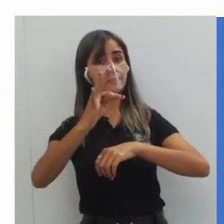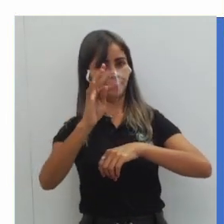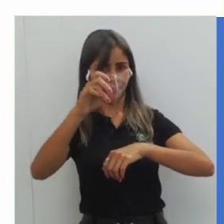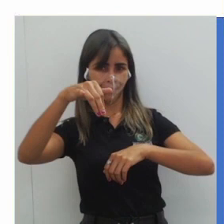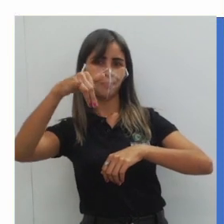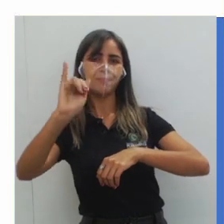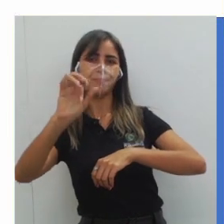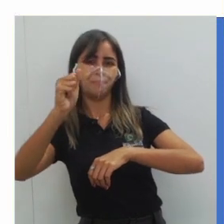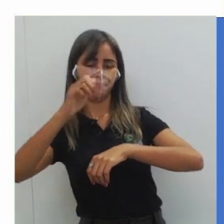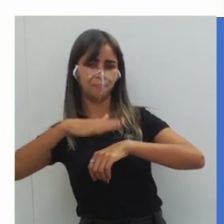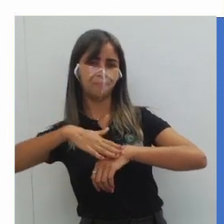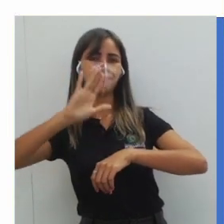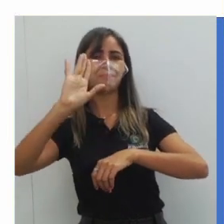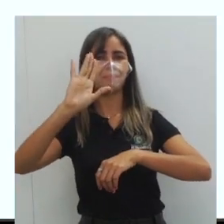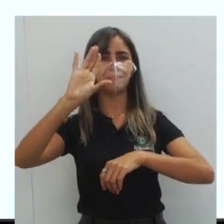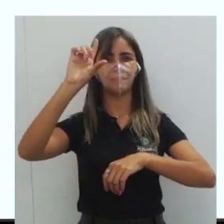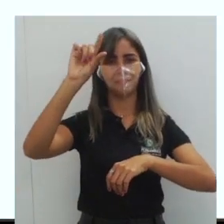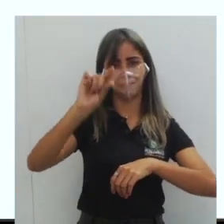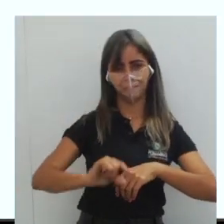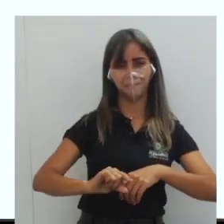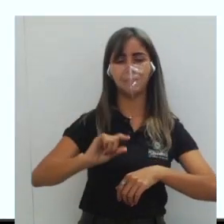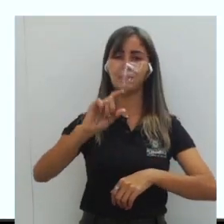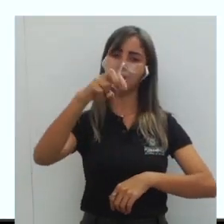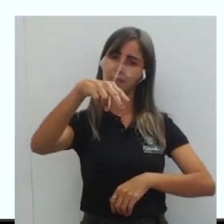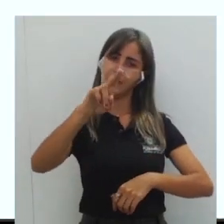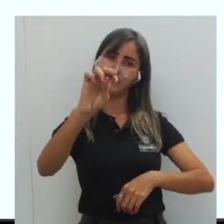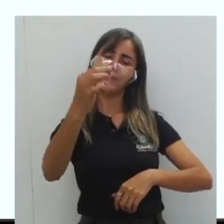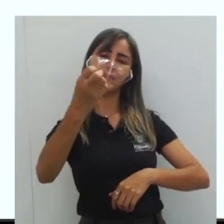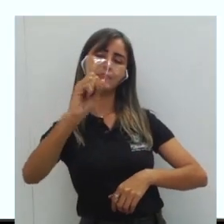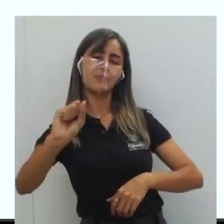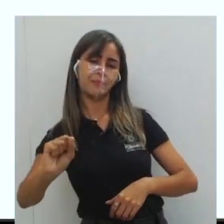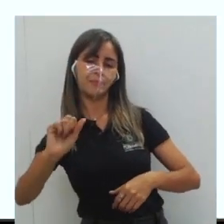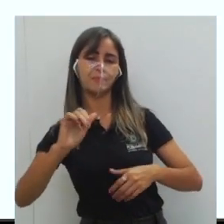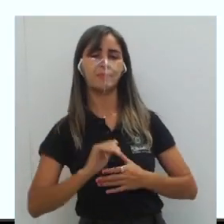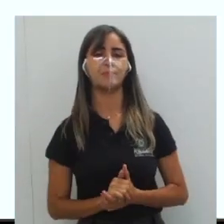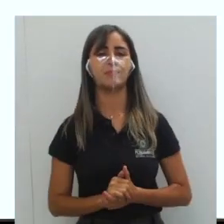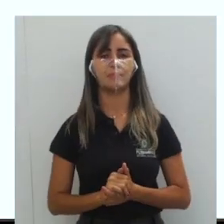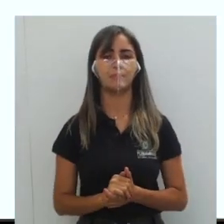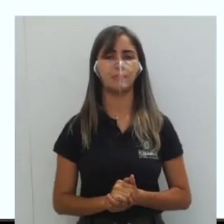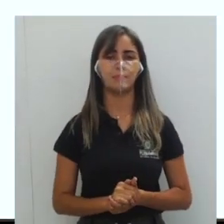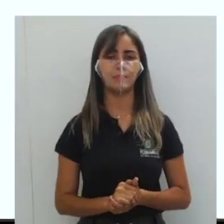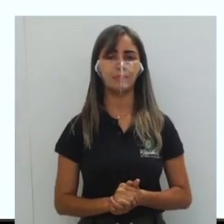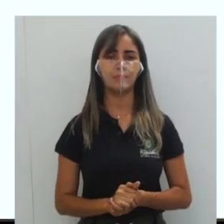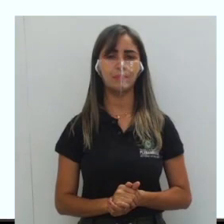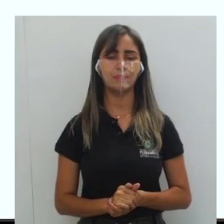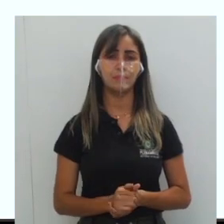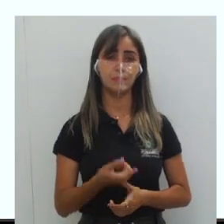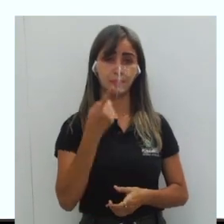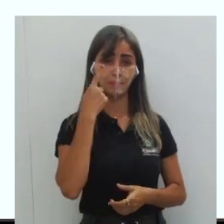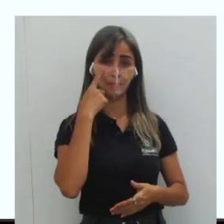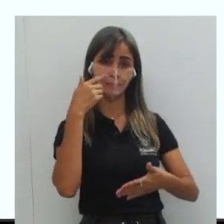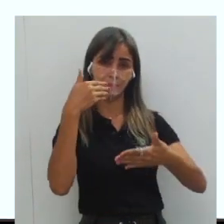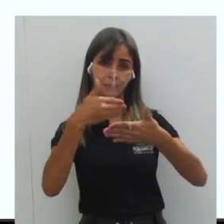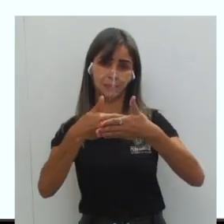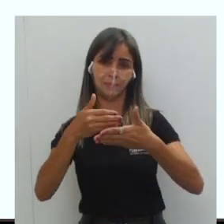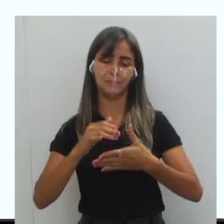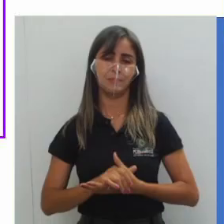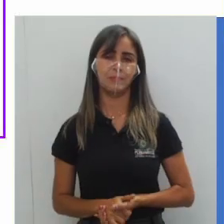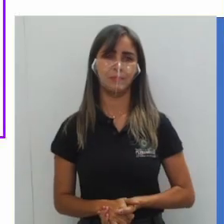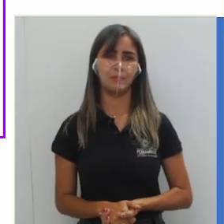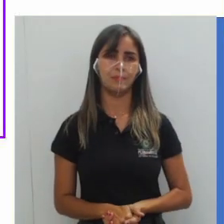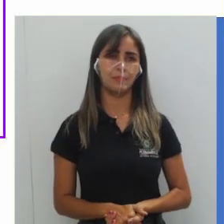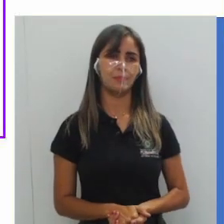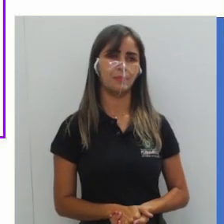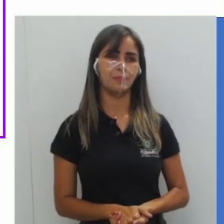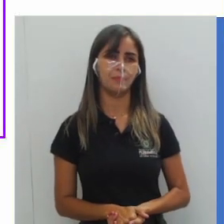barato que Nescau. Não sei como estão os preços, mas serve para ilustrar. Então vamos ver o próximo.